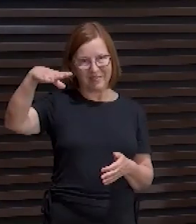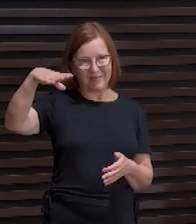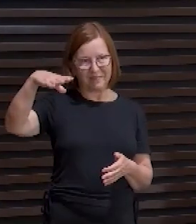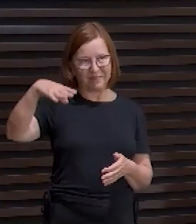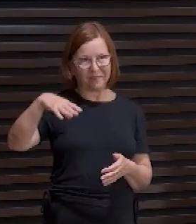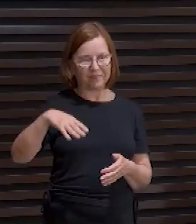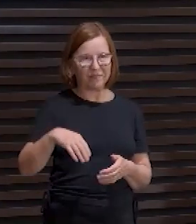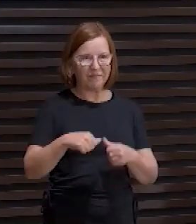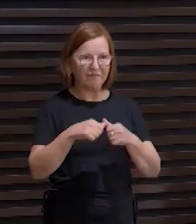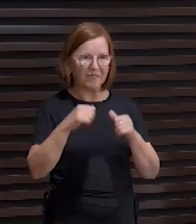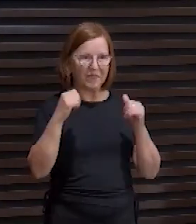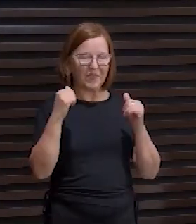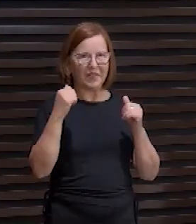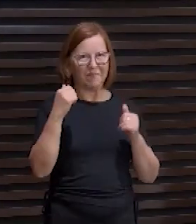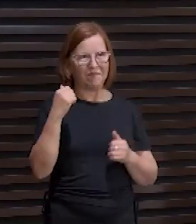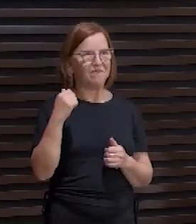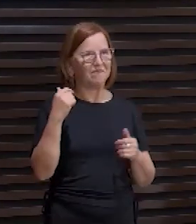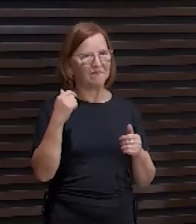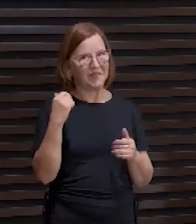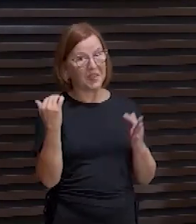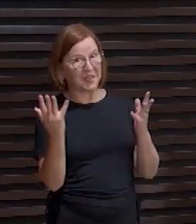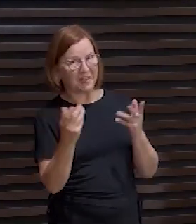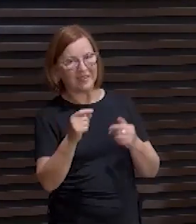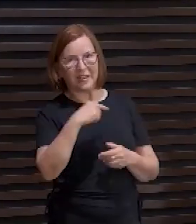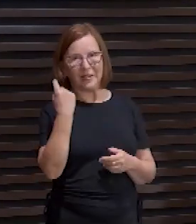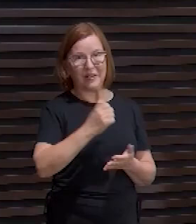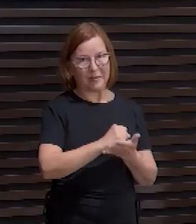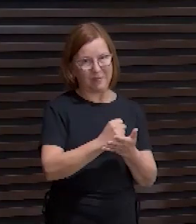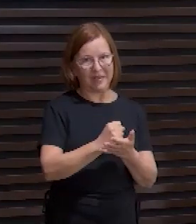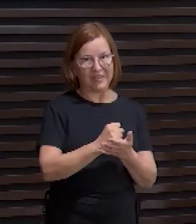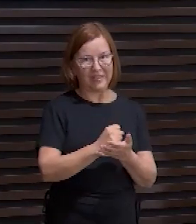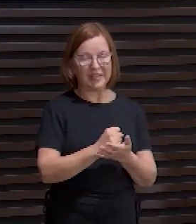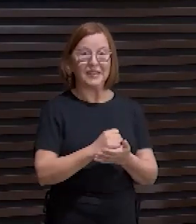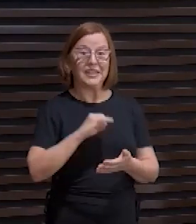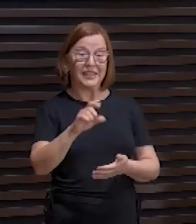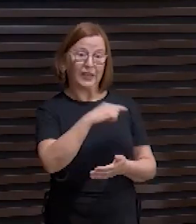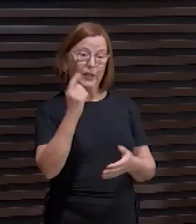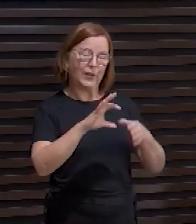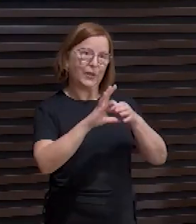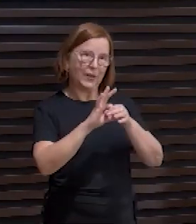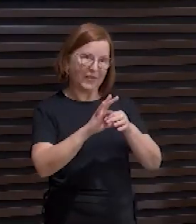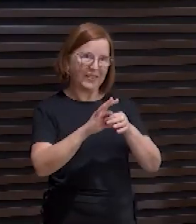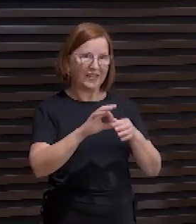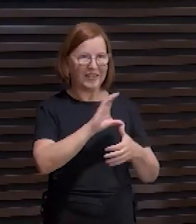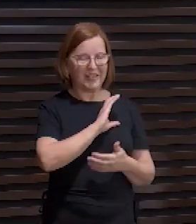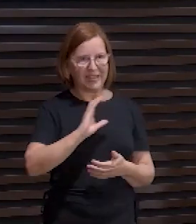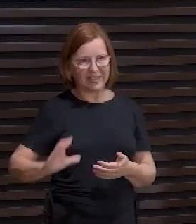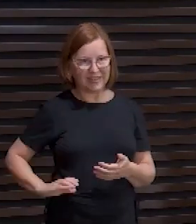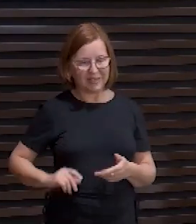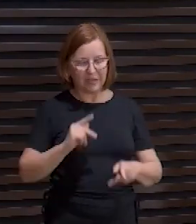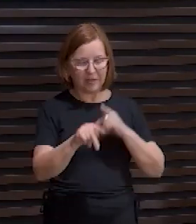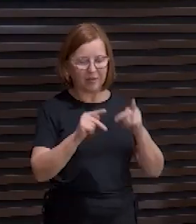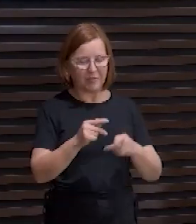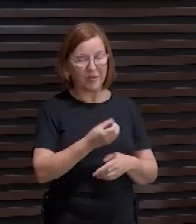características são as nossas marcas, daqueles que foram unidos a Cristo, daqueles que vivem